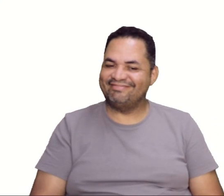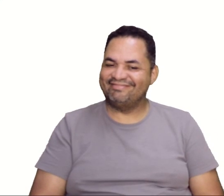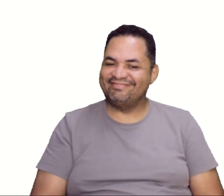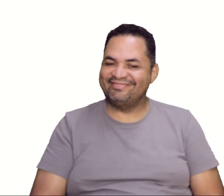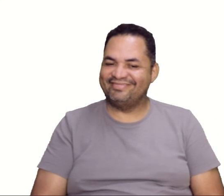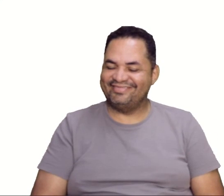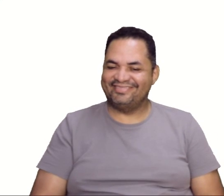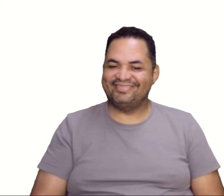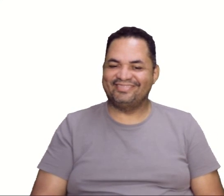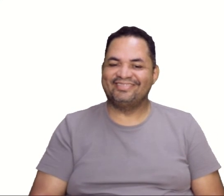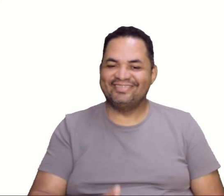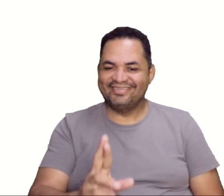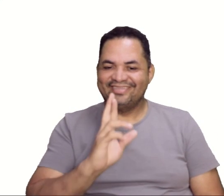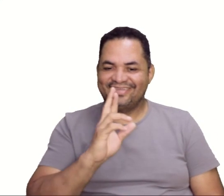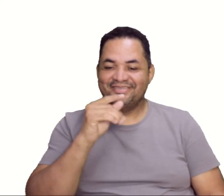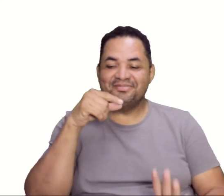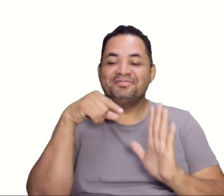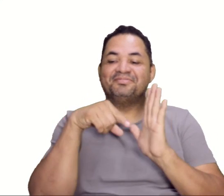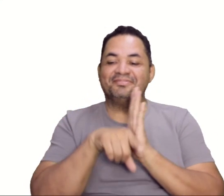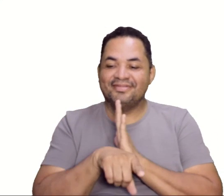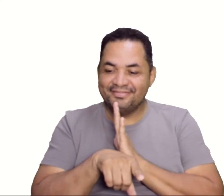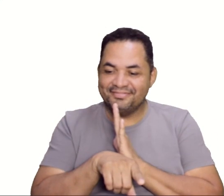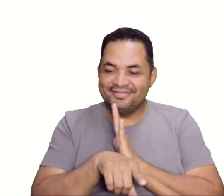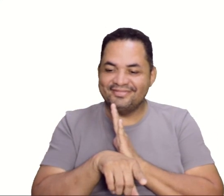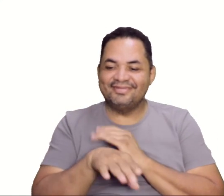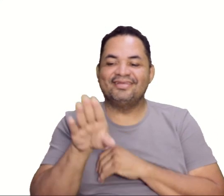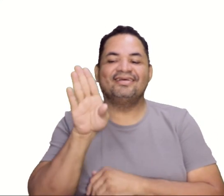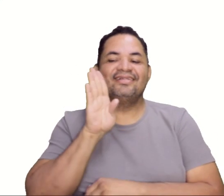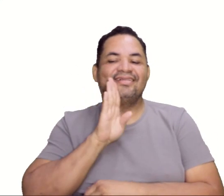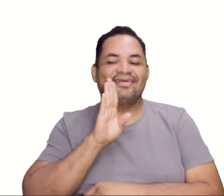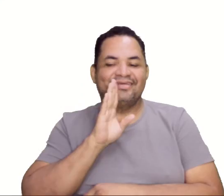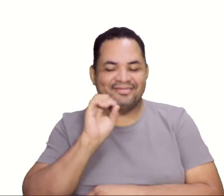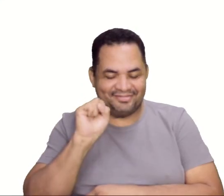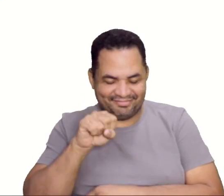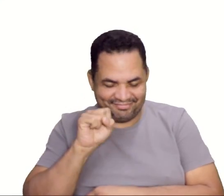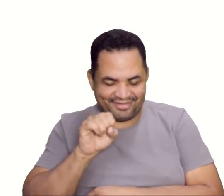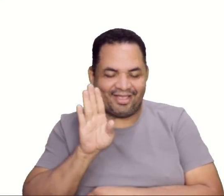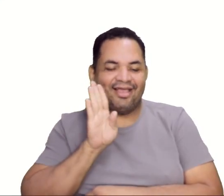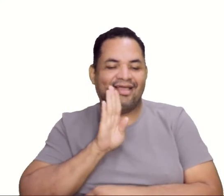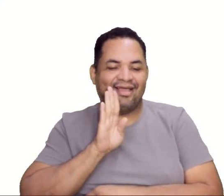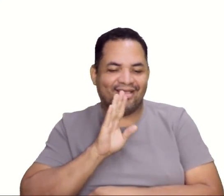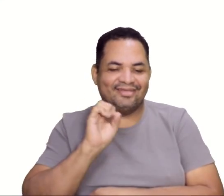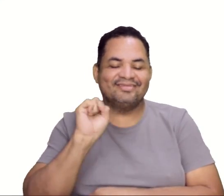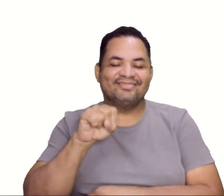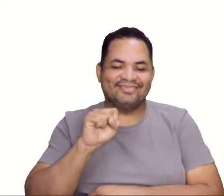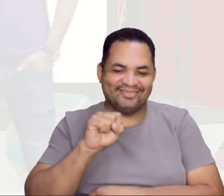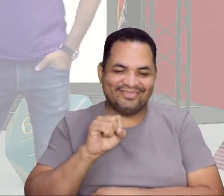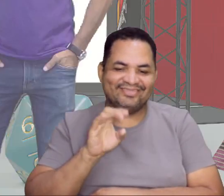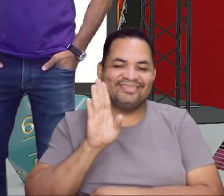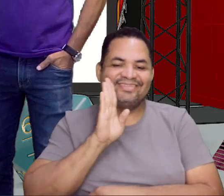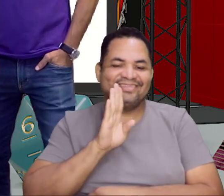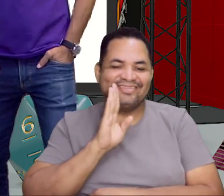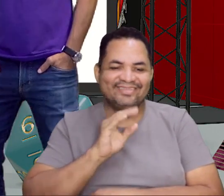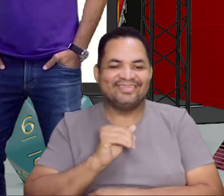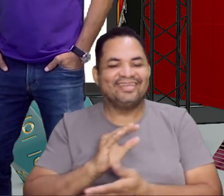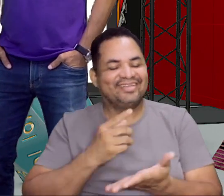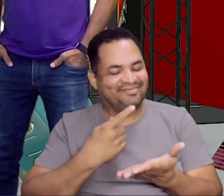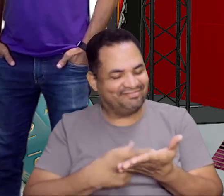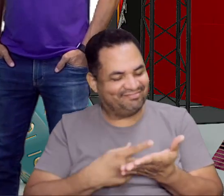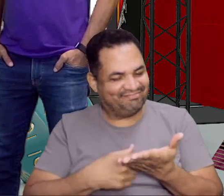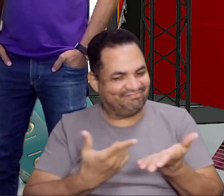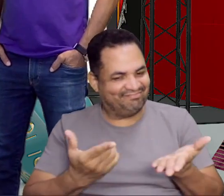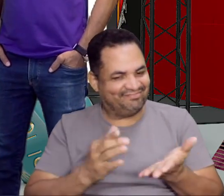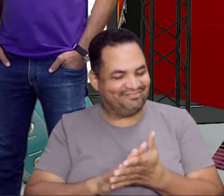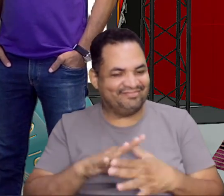perguntando responda a pergunta é legal ou não é legal a é legal né gente vamos combinar né É legal